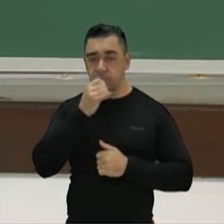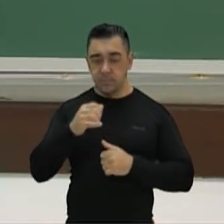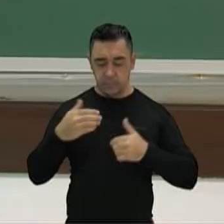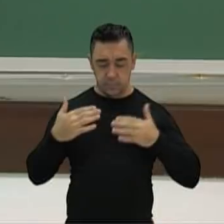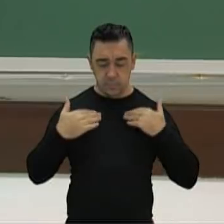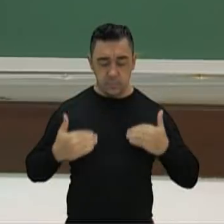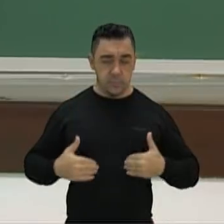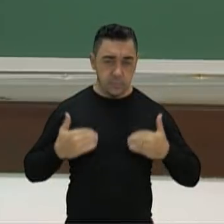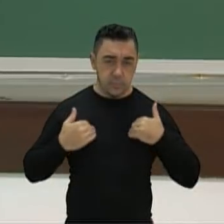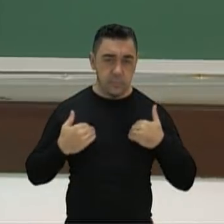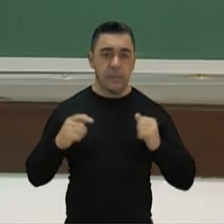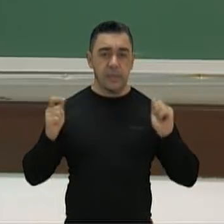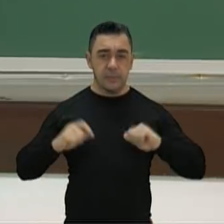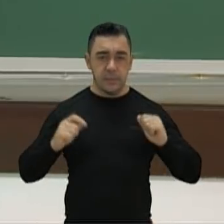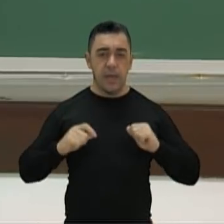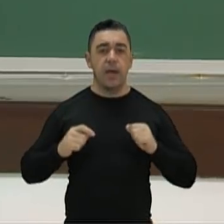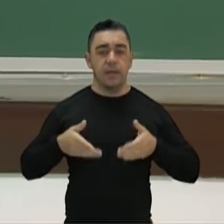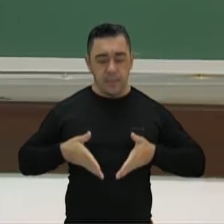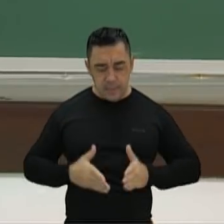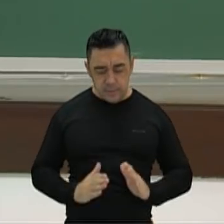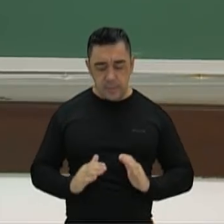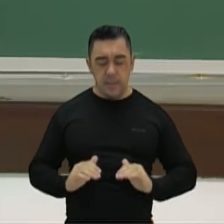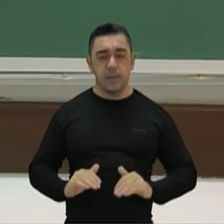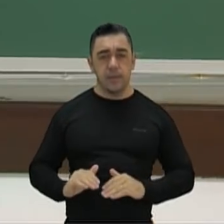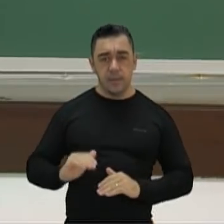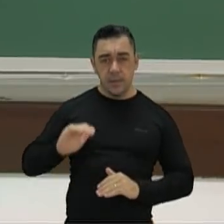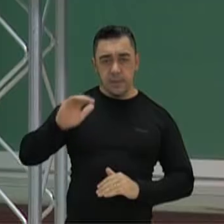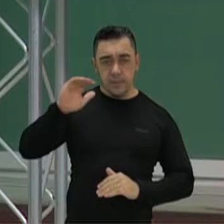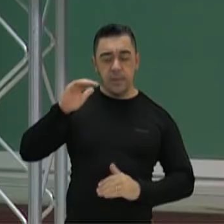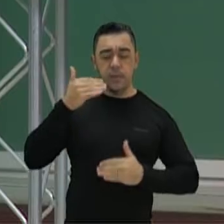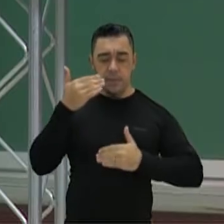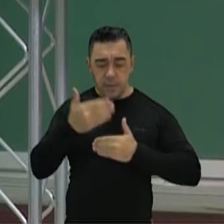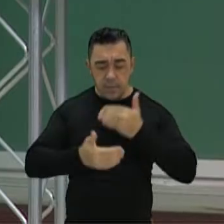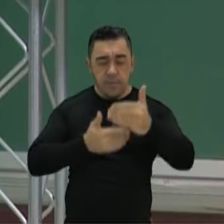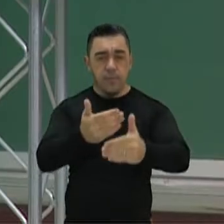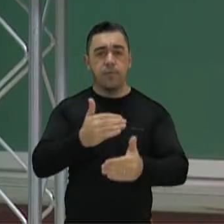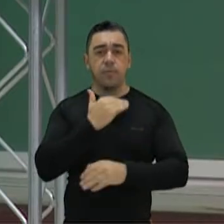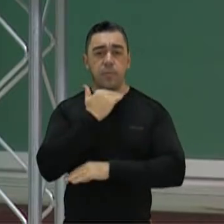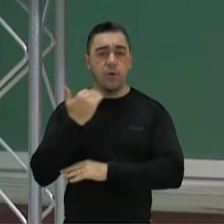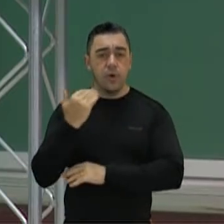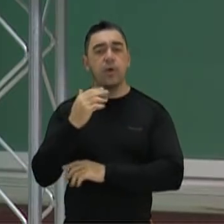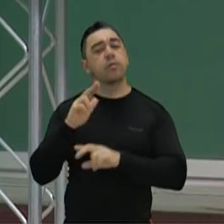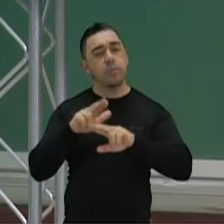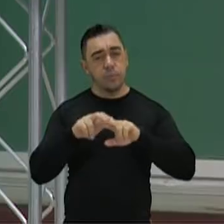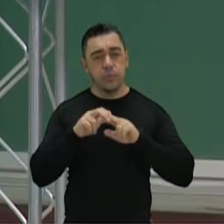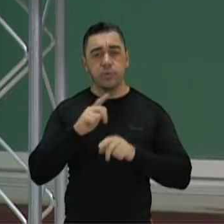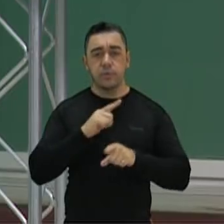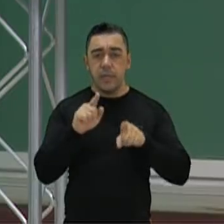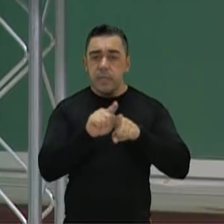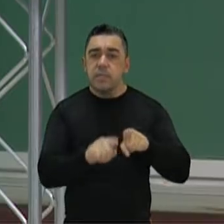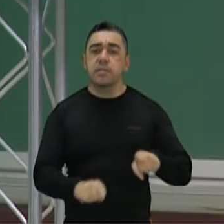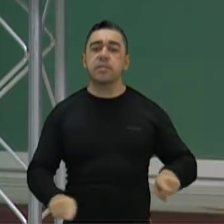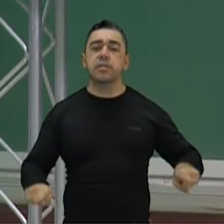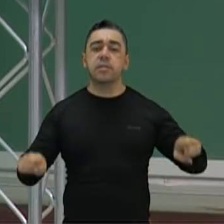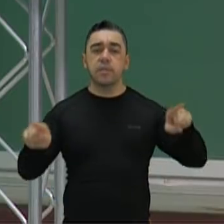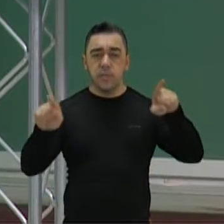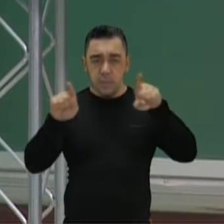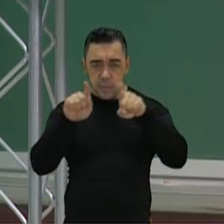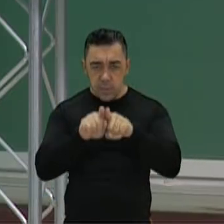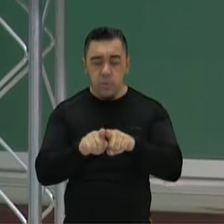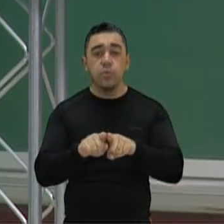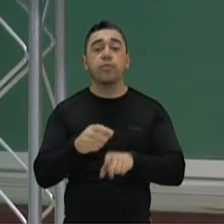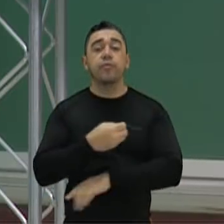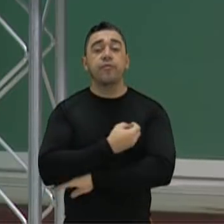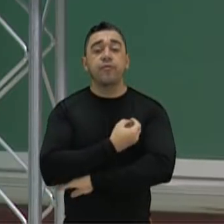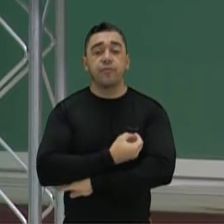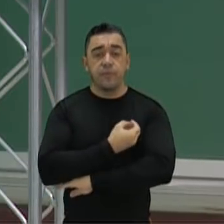conseguem nascer, crescer, se desenvolver e morrer. Ou seja, eles têm um ciclo de vida. Ele nasce,